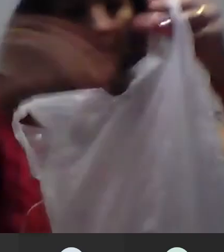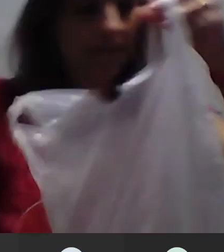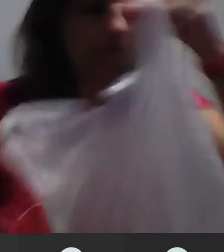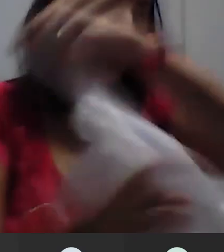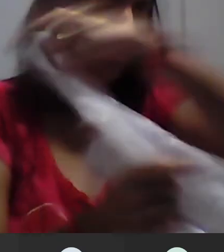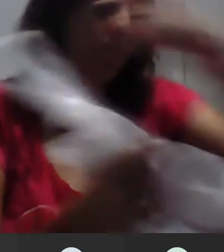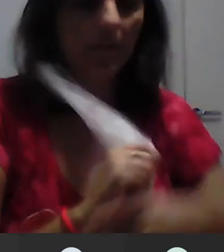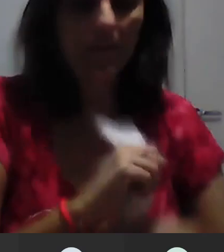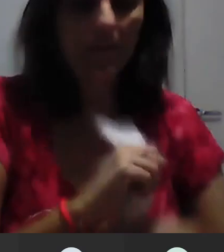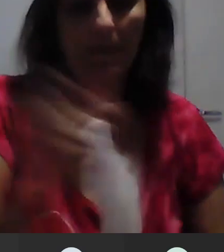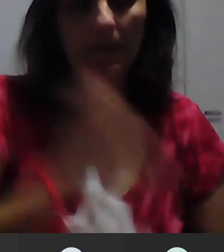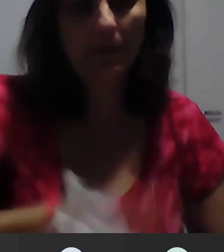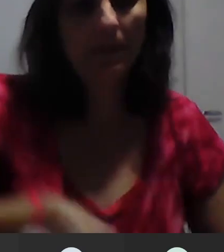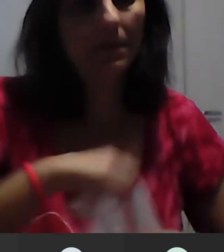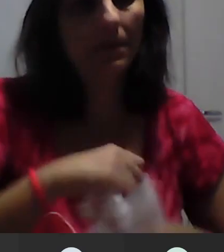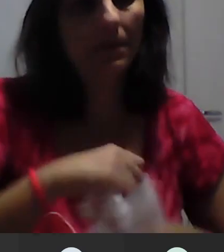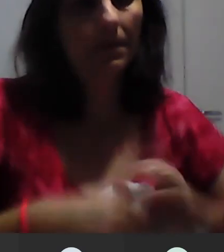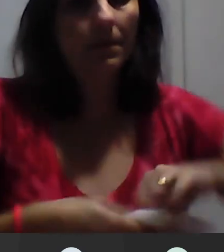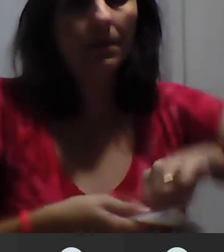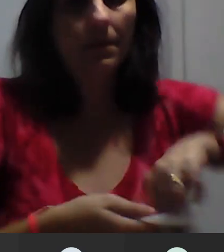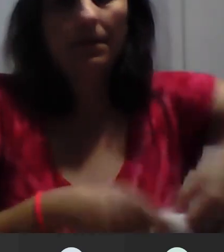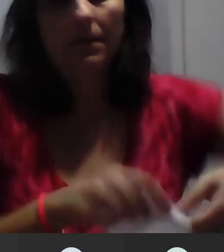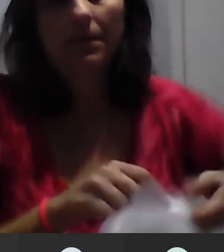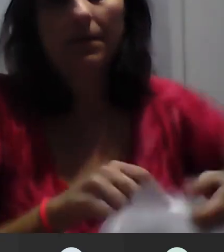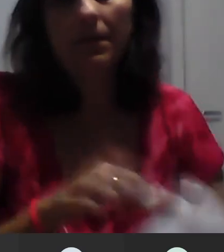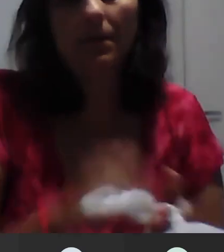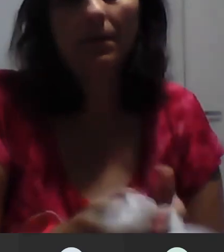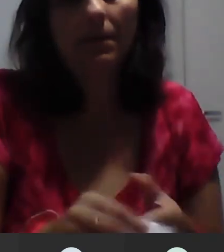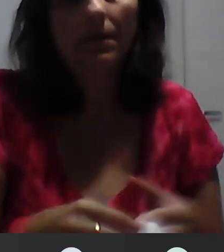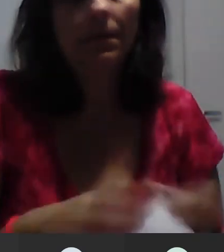para que a gente tenha ele da forma, né, mais